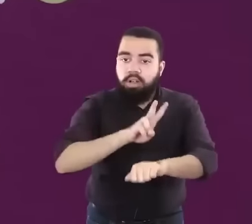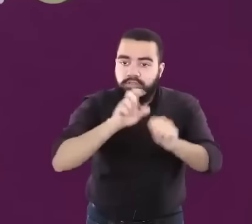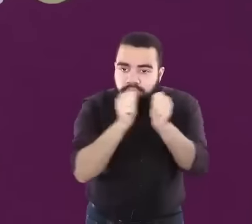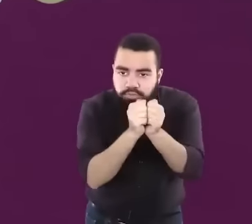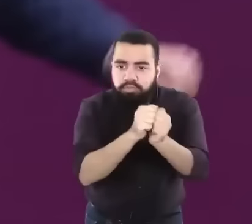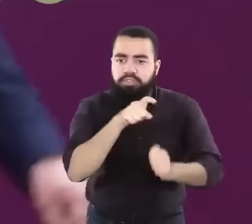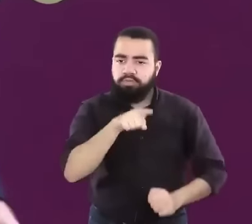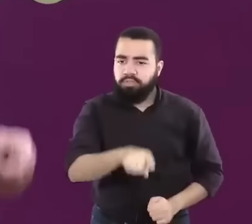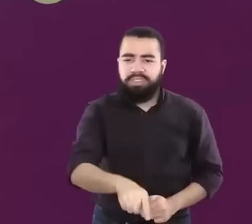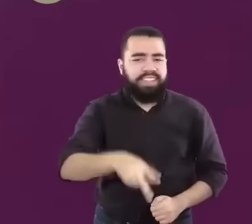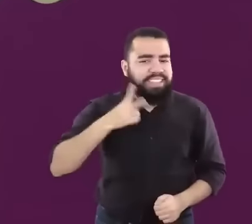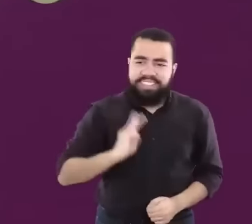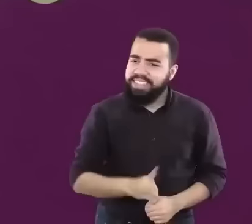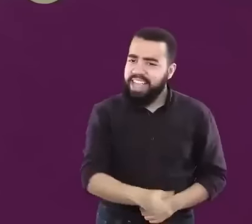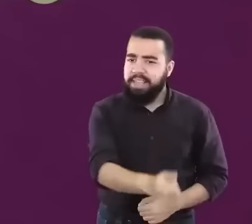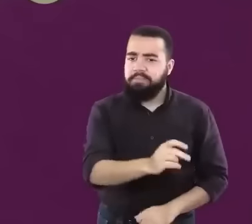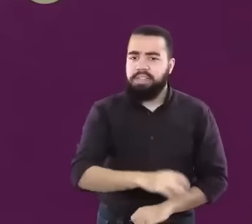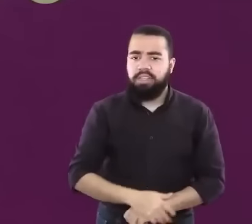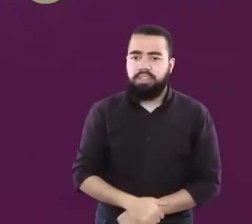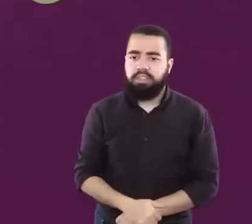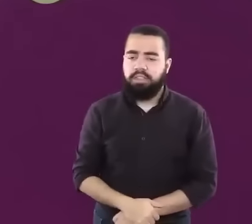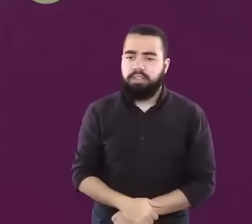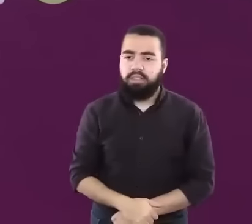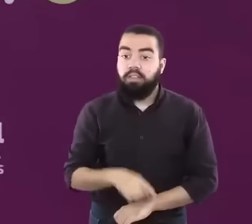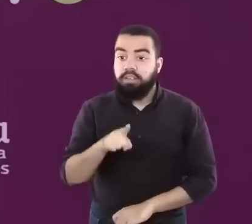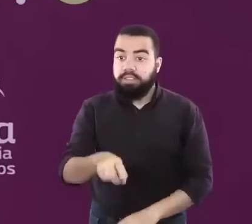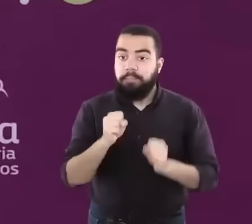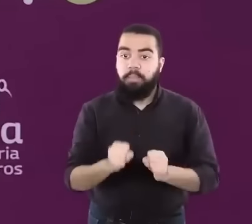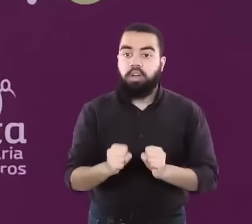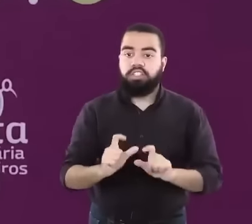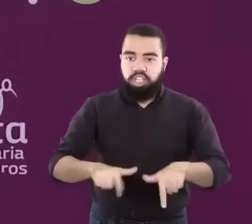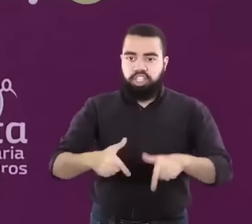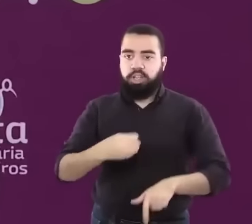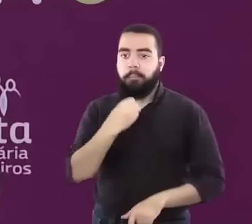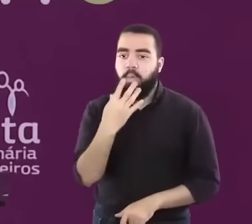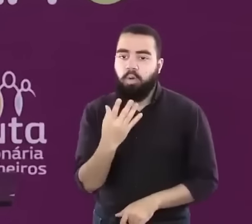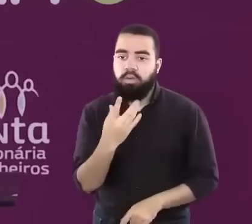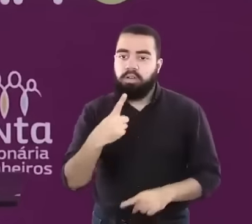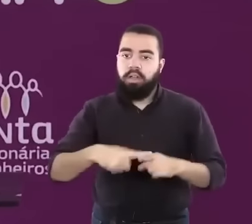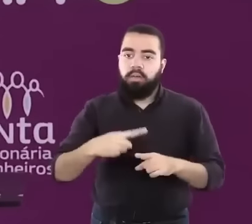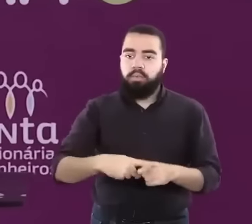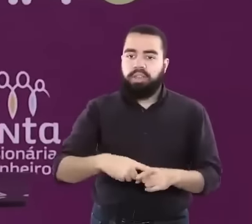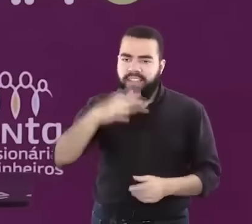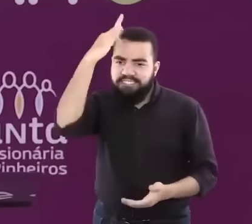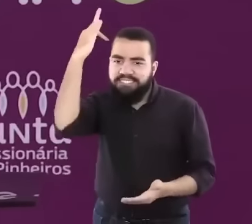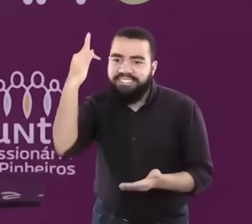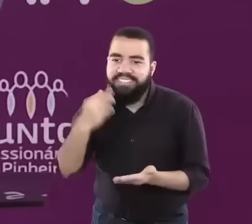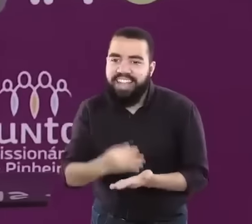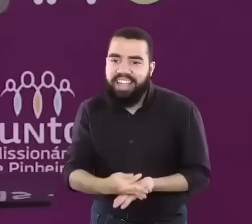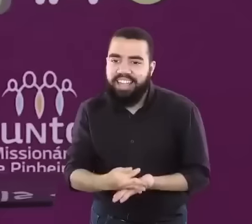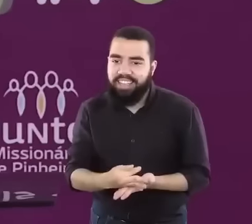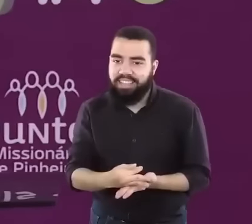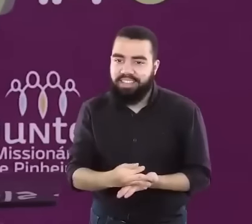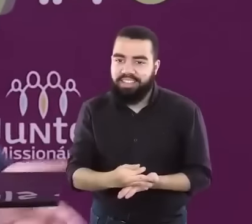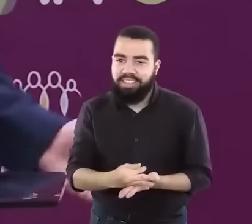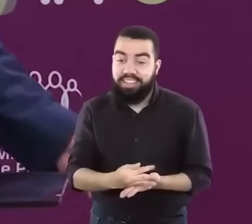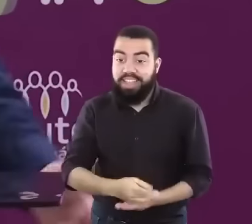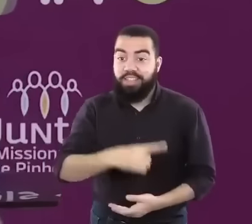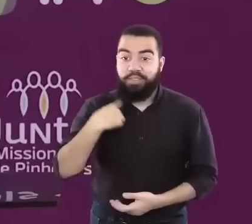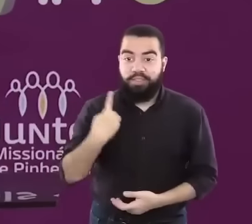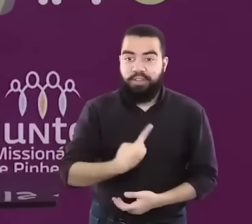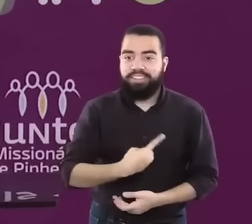sua vida você pode fazer o bem porque pela fé nós